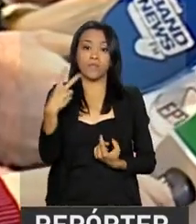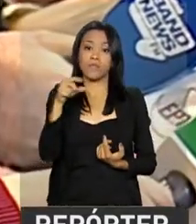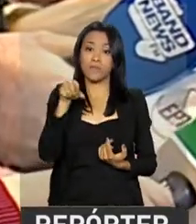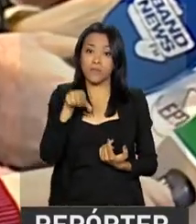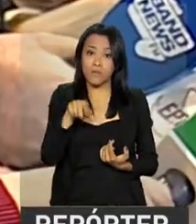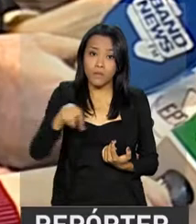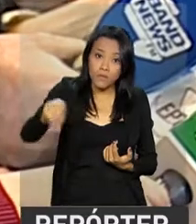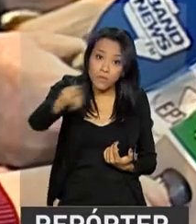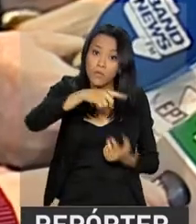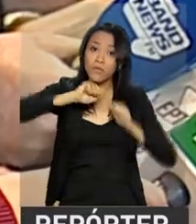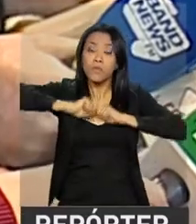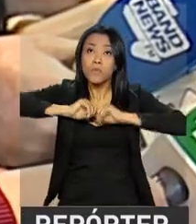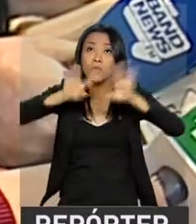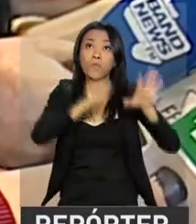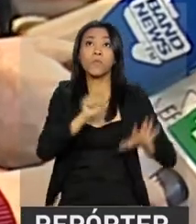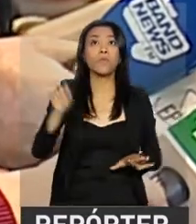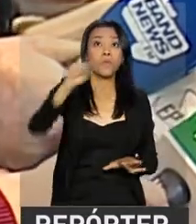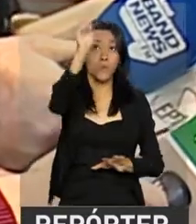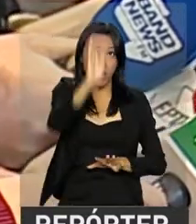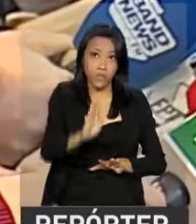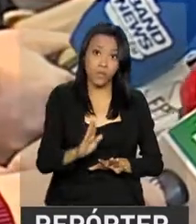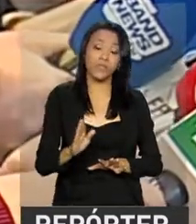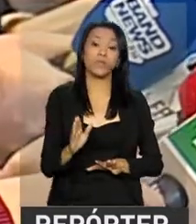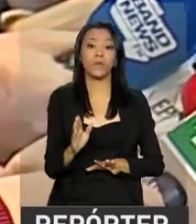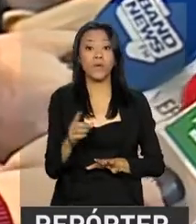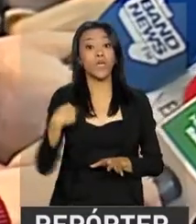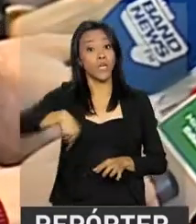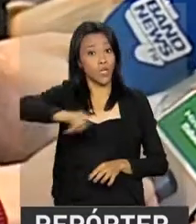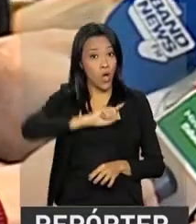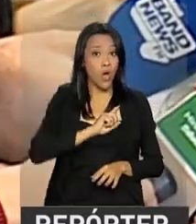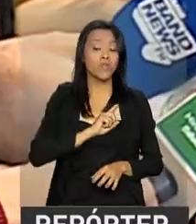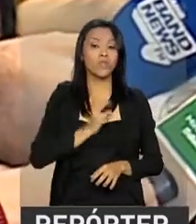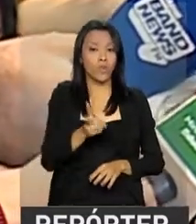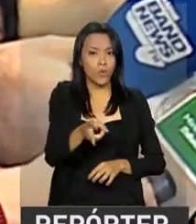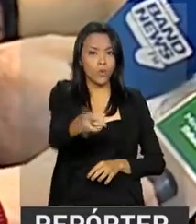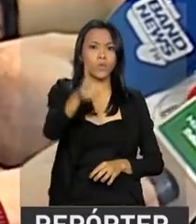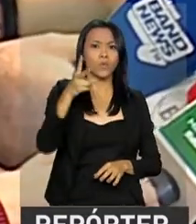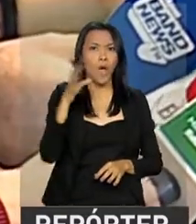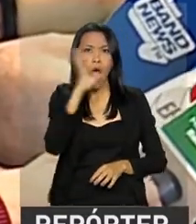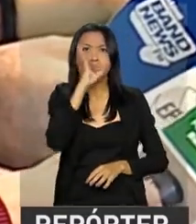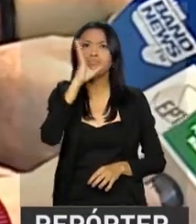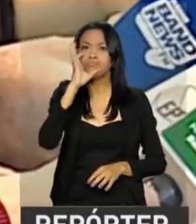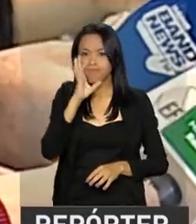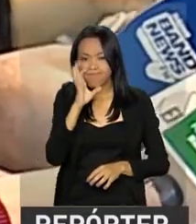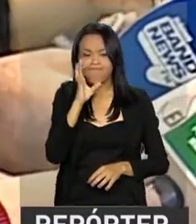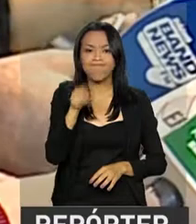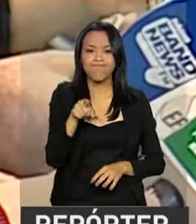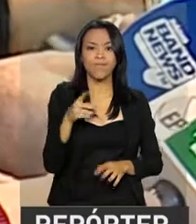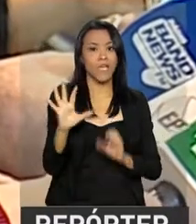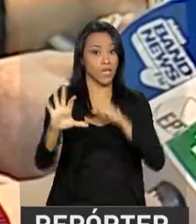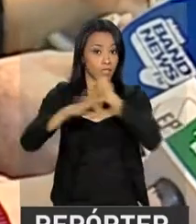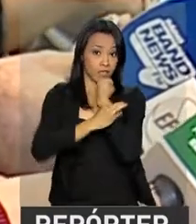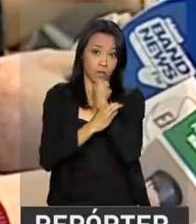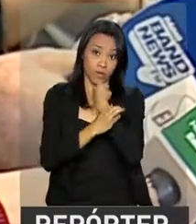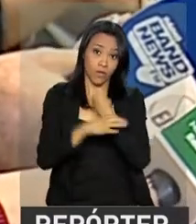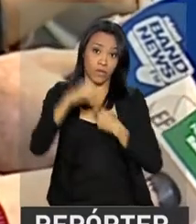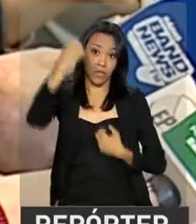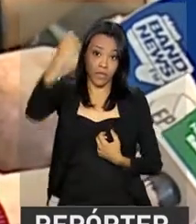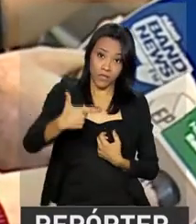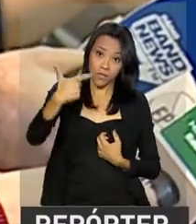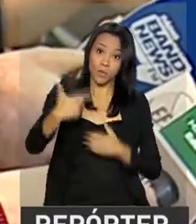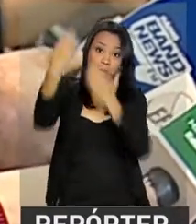espalhados pelo brasil como um todo ea gente continua aí acompanhando e assegurando que a segunda etapa